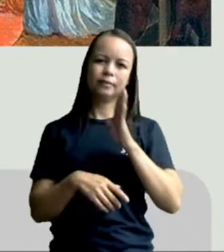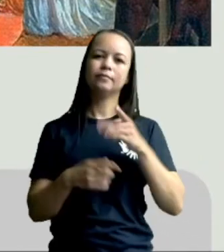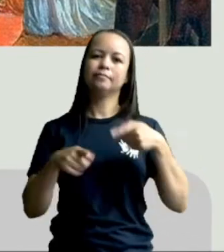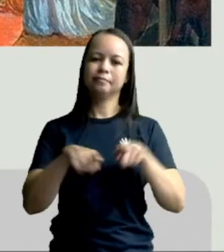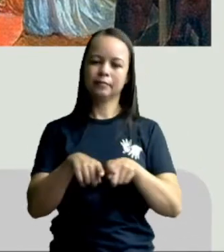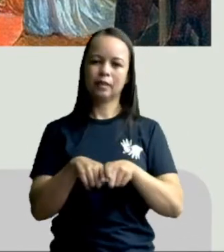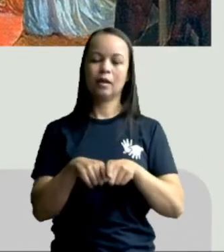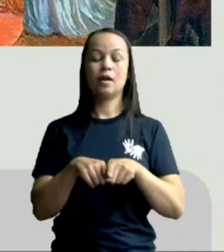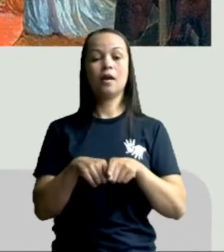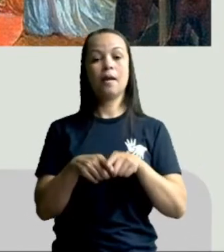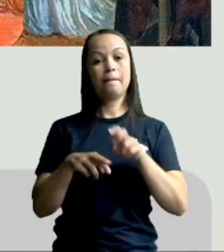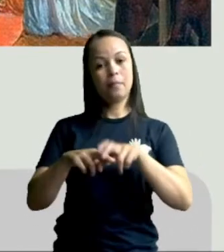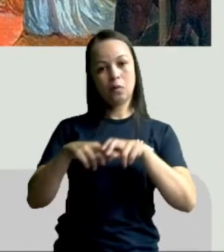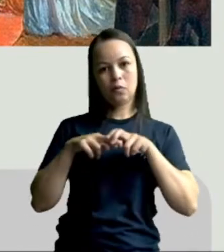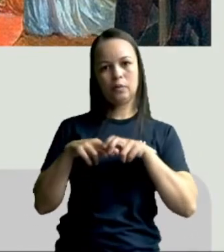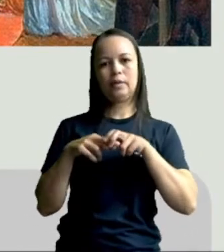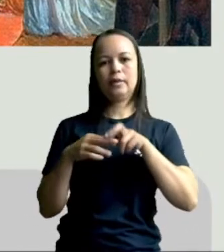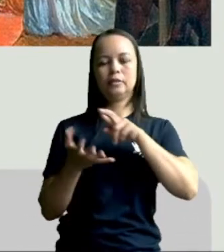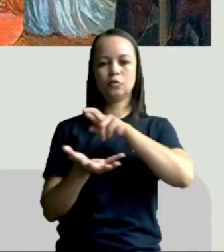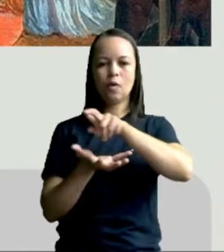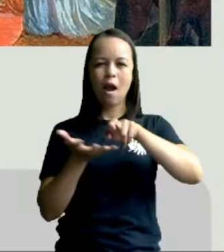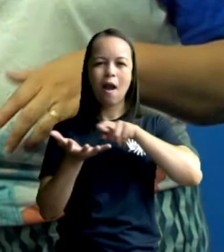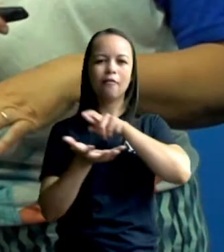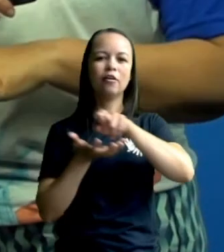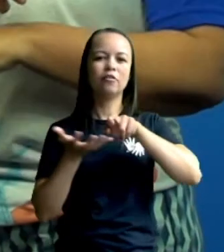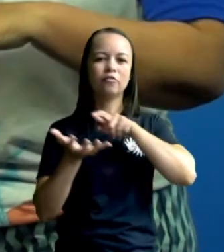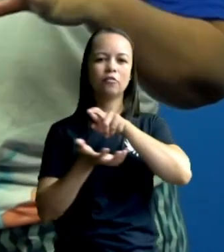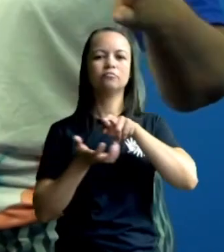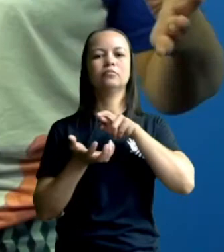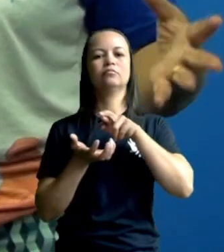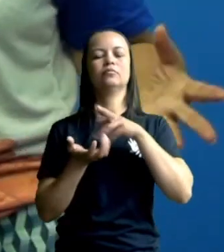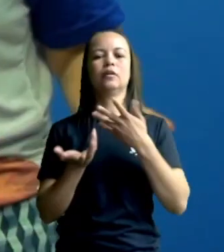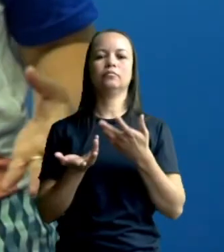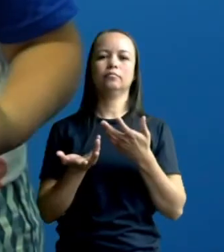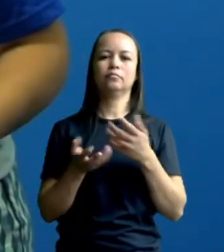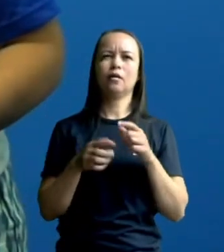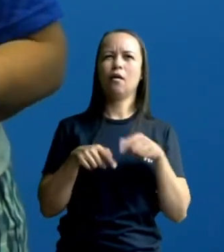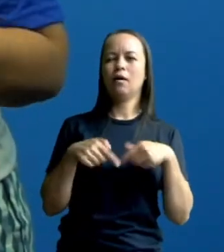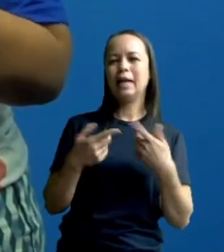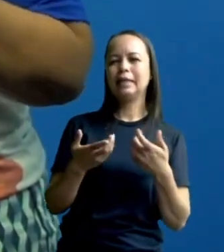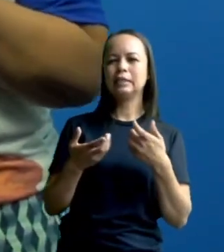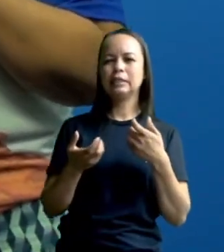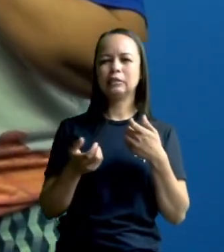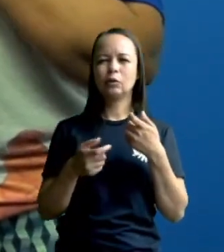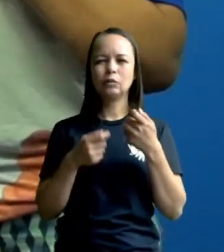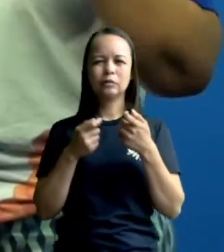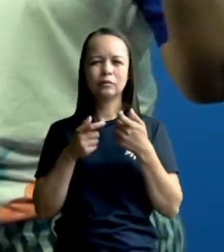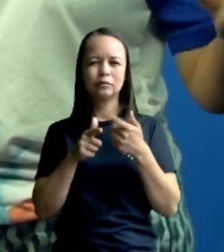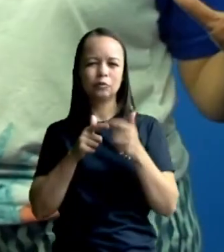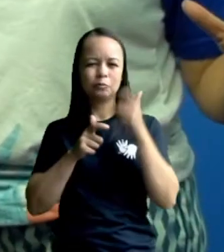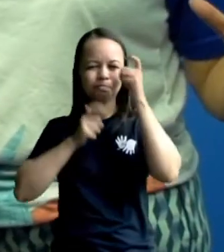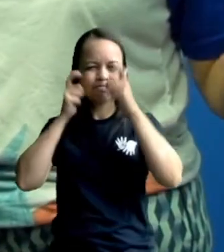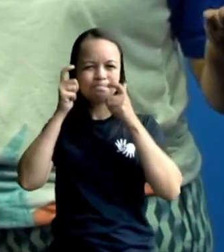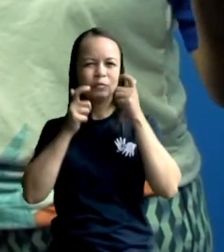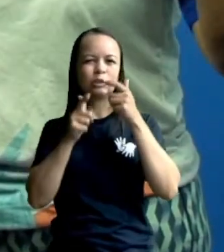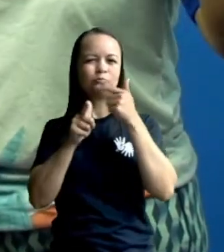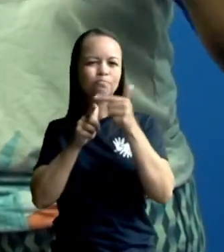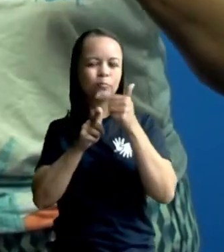a Revolução. Quer dizer que, além de todos os transtornos, além da desigualdade